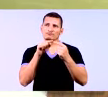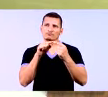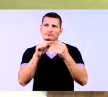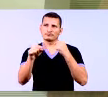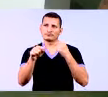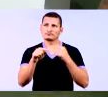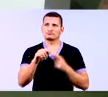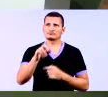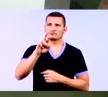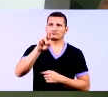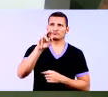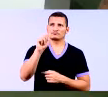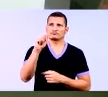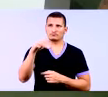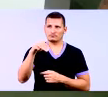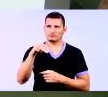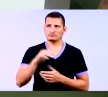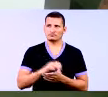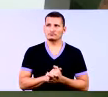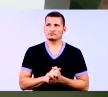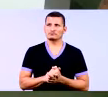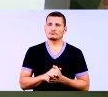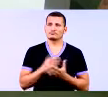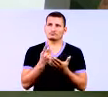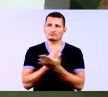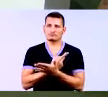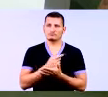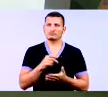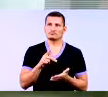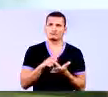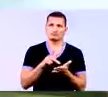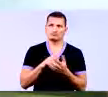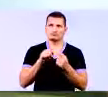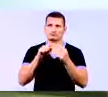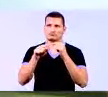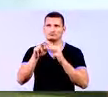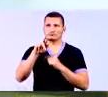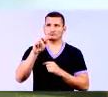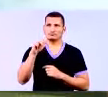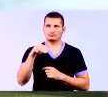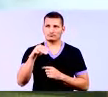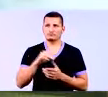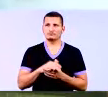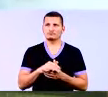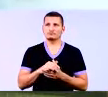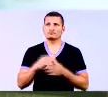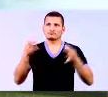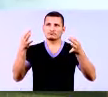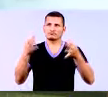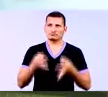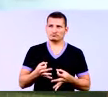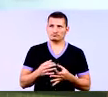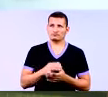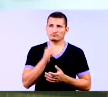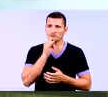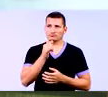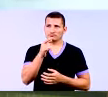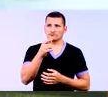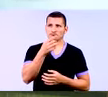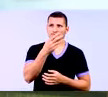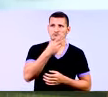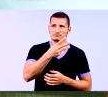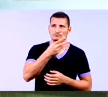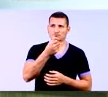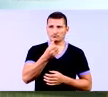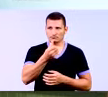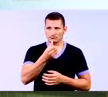da memória RAM. E aí, professor, acontece mesmo isso aí? Com certeza, tá? Se você tivesse com 32 para rodar 64,